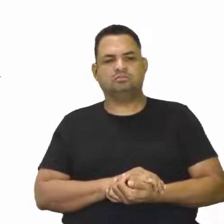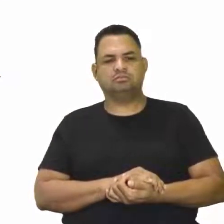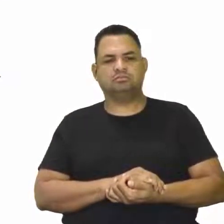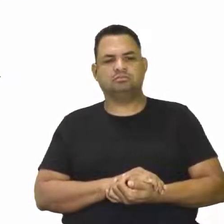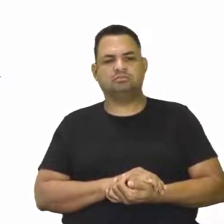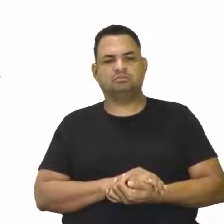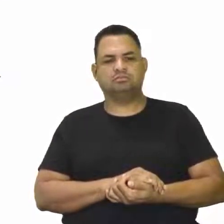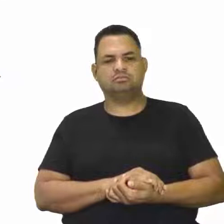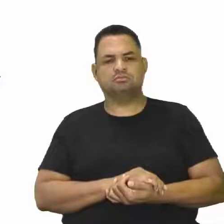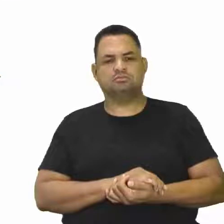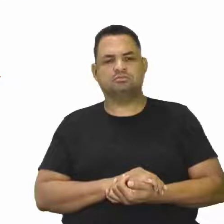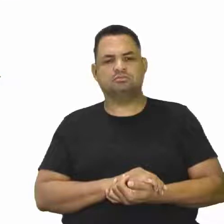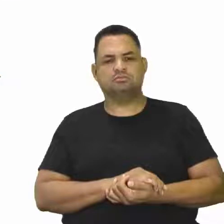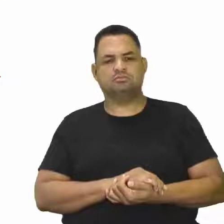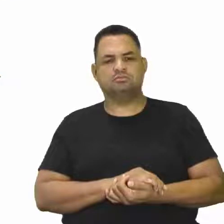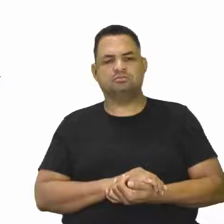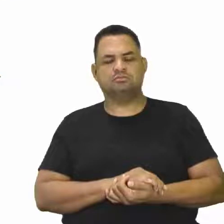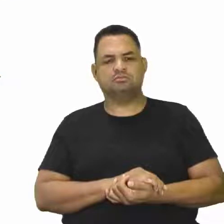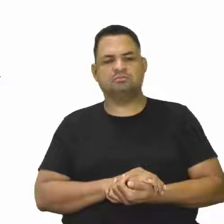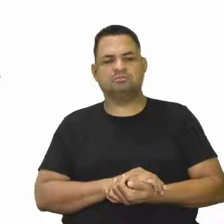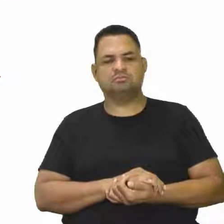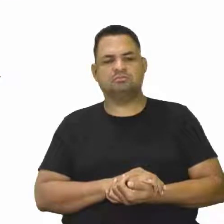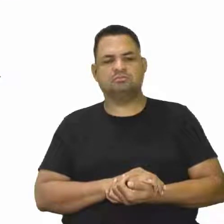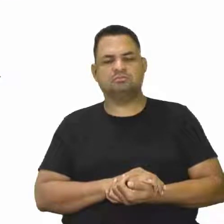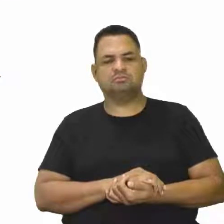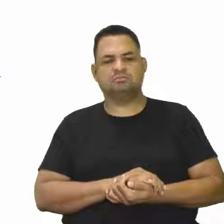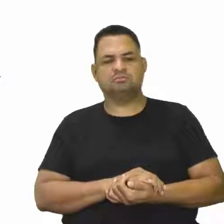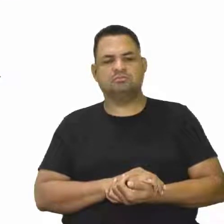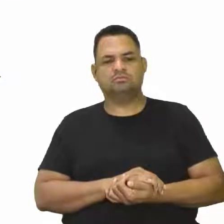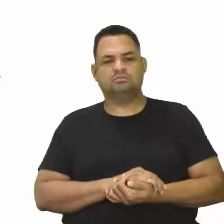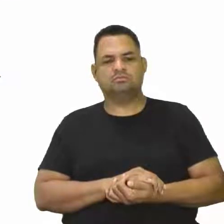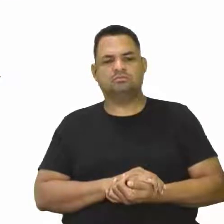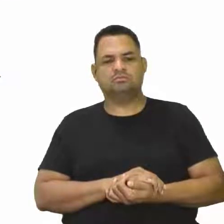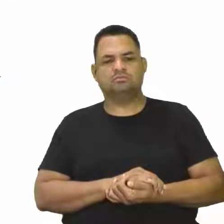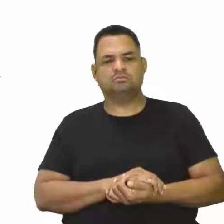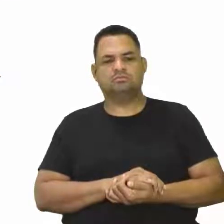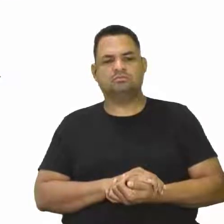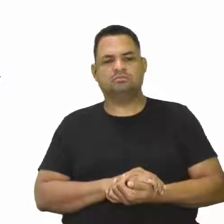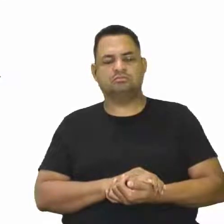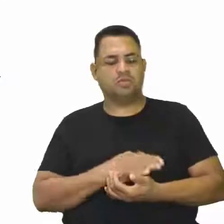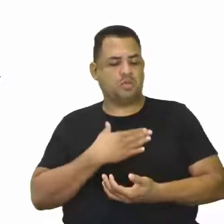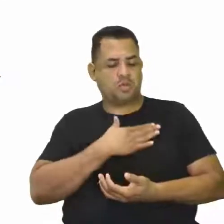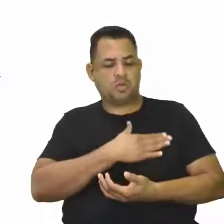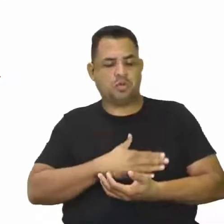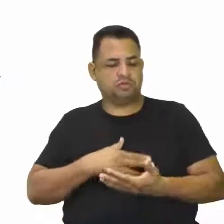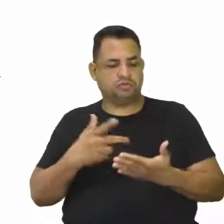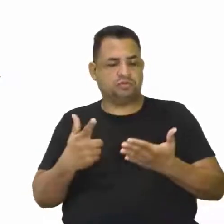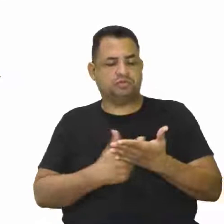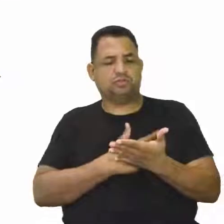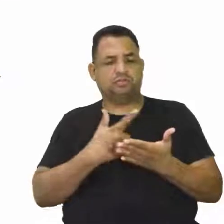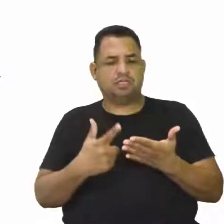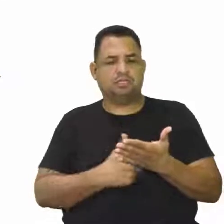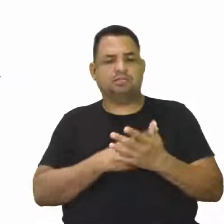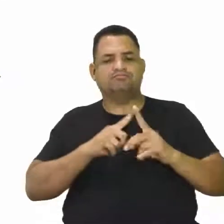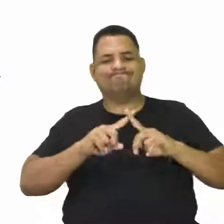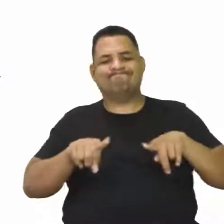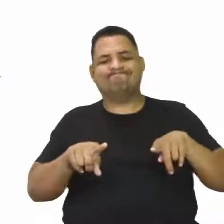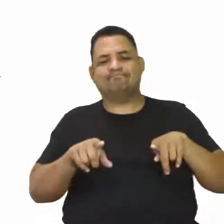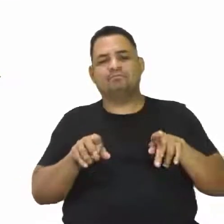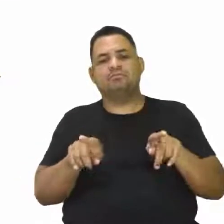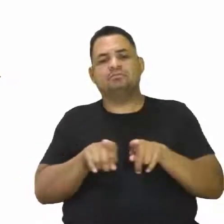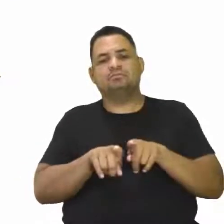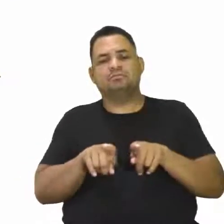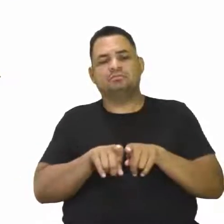gustan los libros, pero también las películas. Eu gosto dos livros,